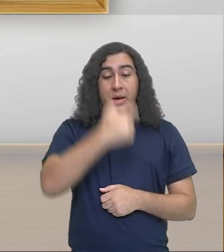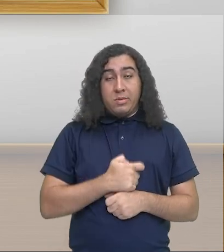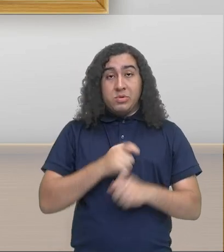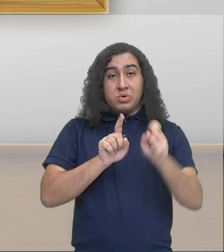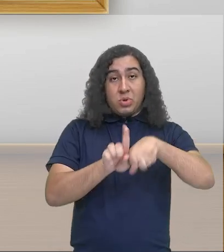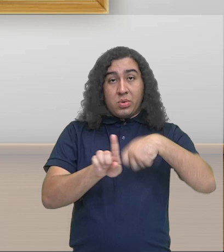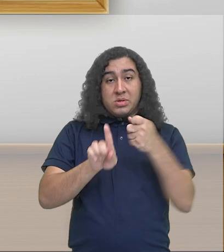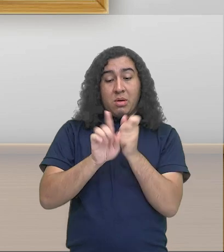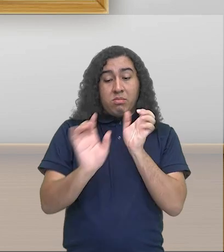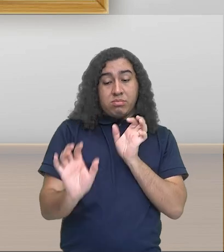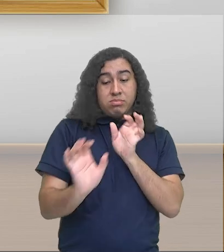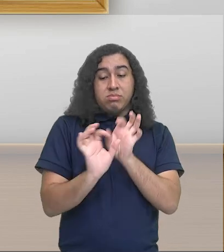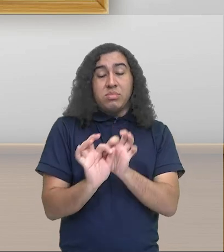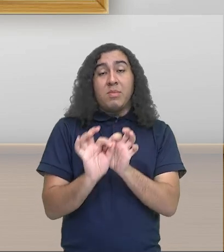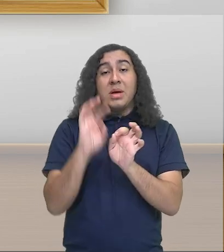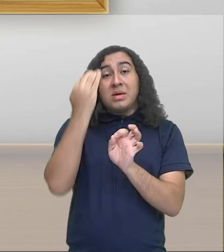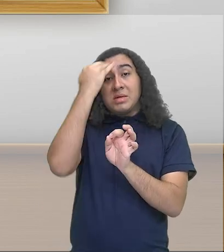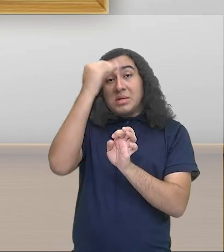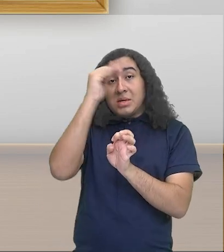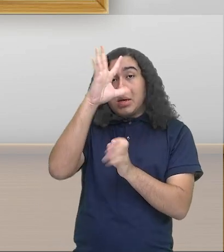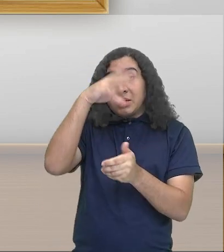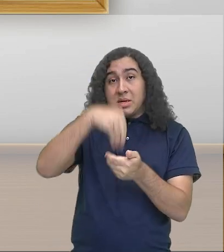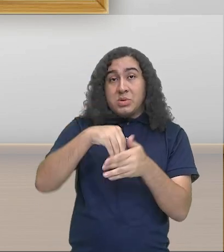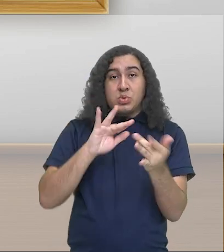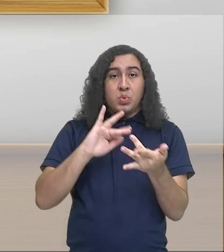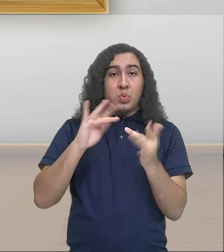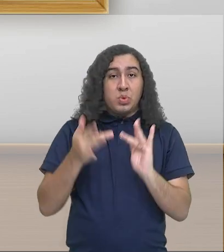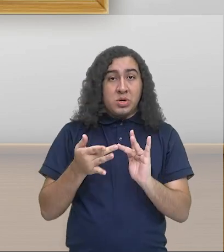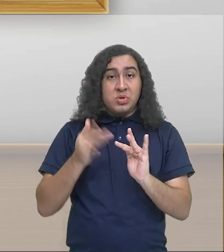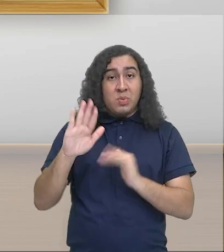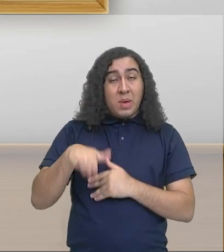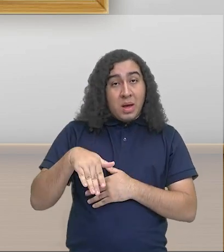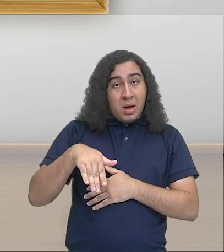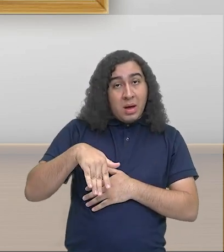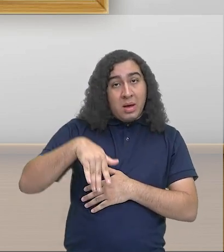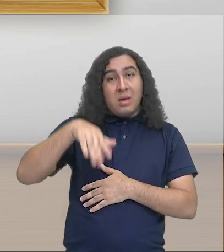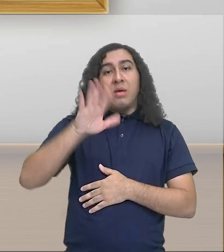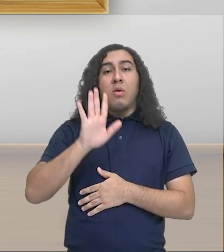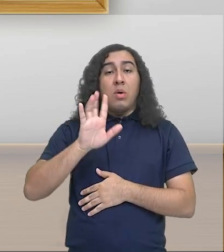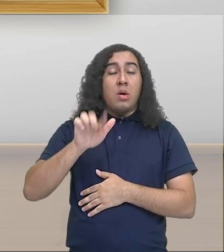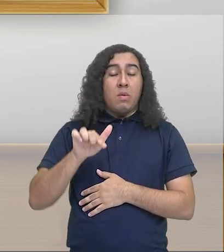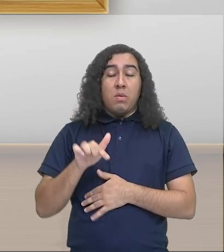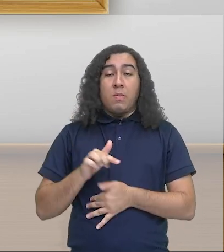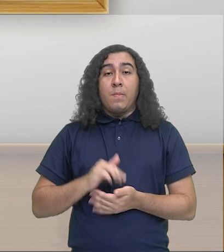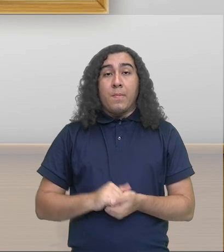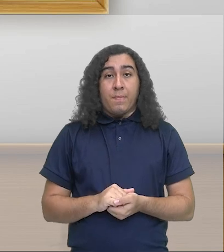para compreendê-lo dentro de um contexto maior, de uma